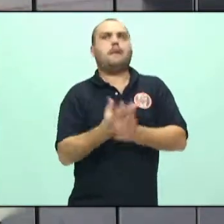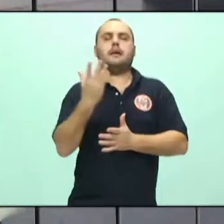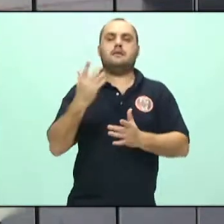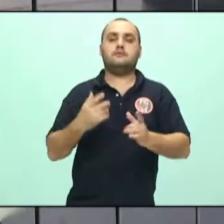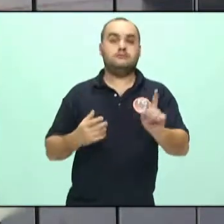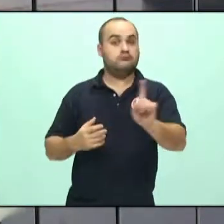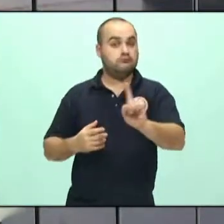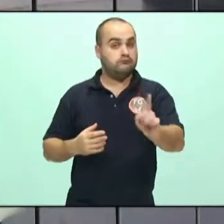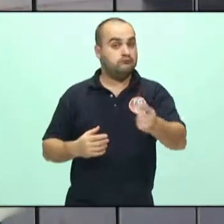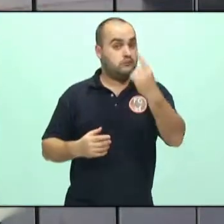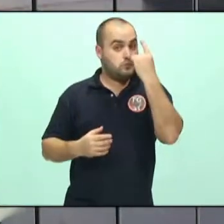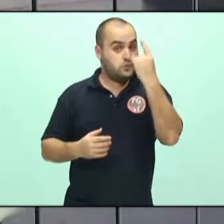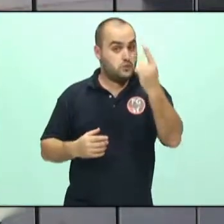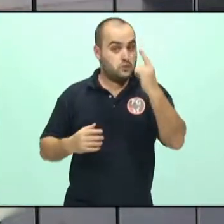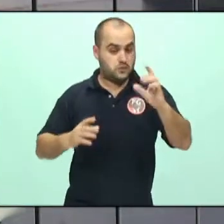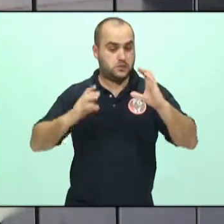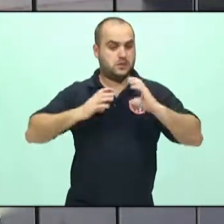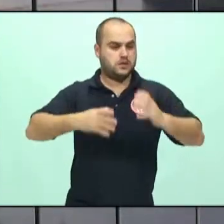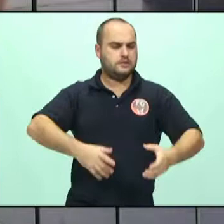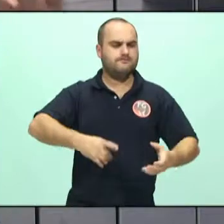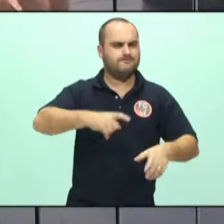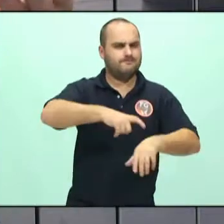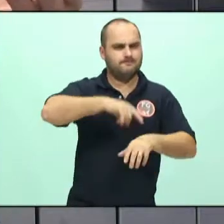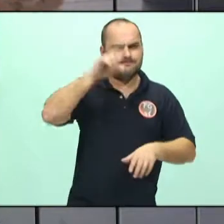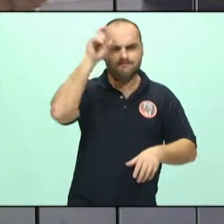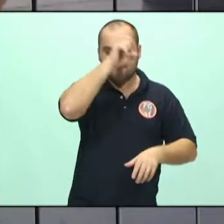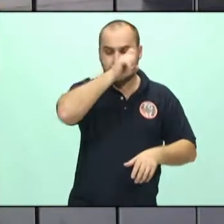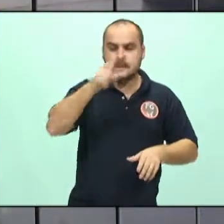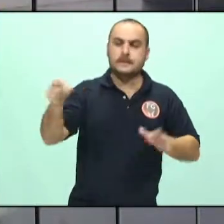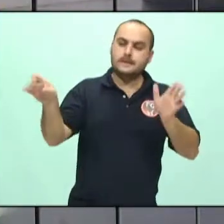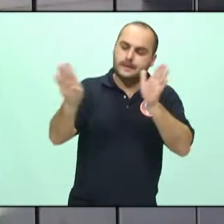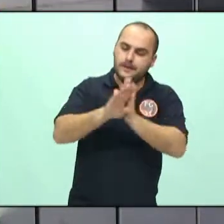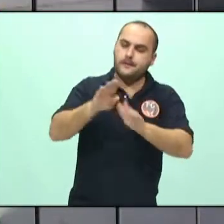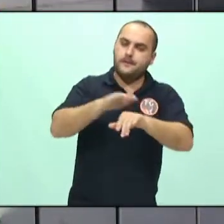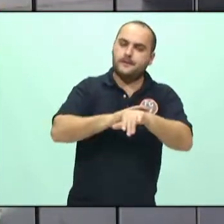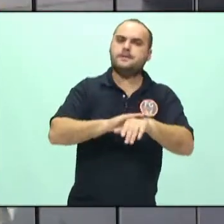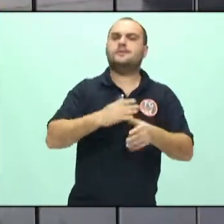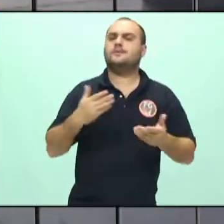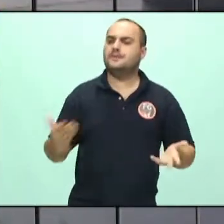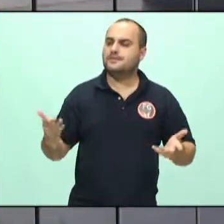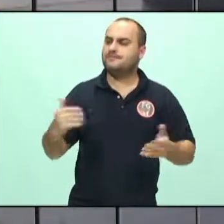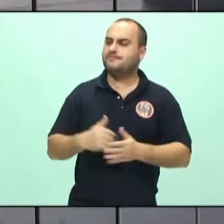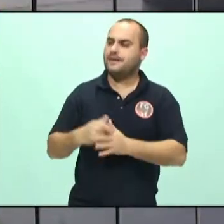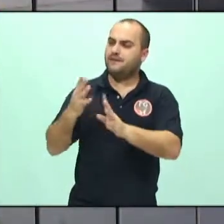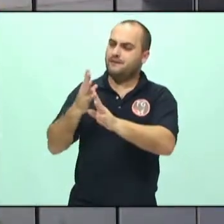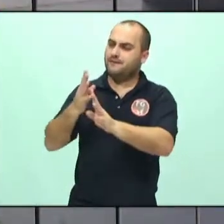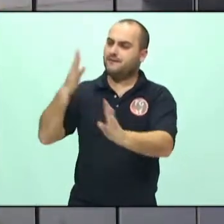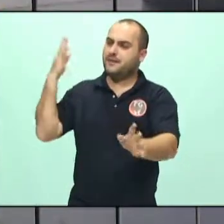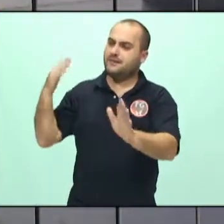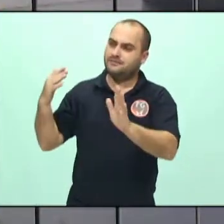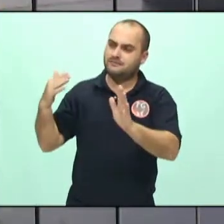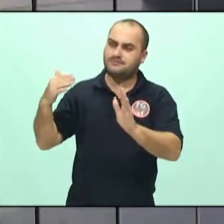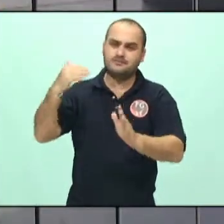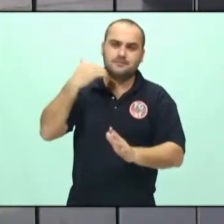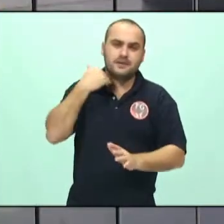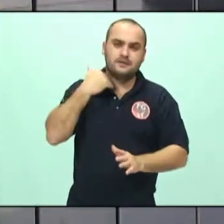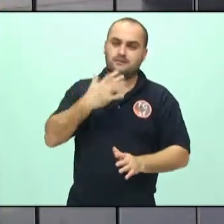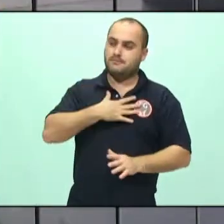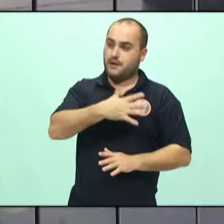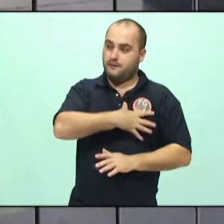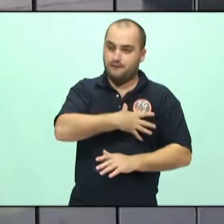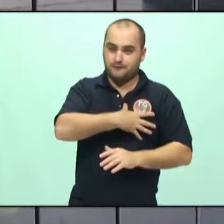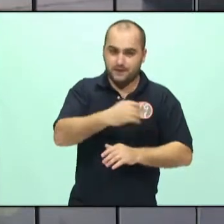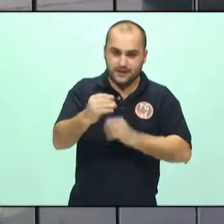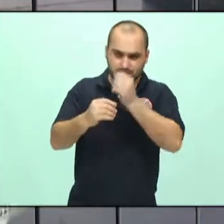uma dificuldade chegou para nós, vereador, poxa, eu estava na fila de um banco, e o meu filhinho de colo estava ali incomodando, o meu